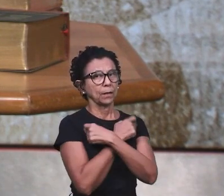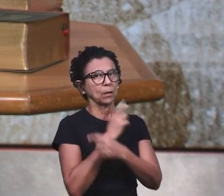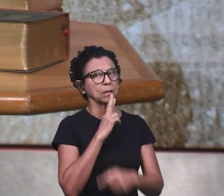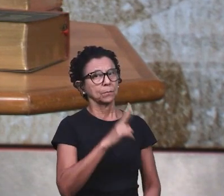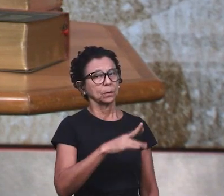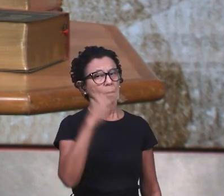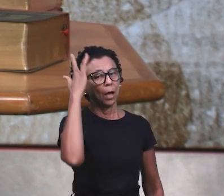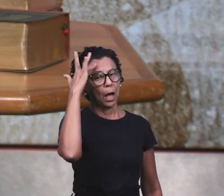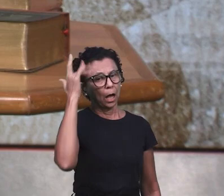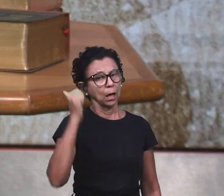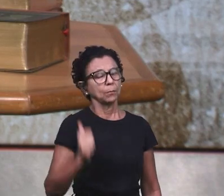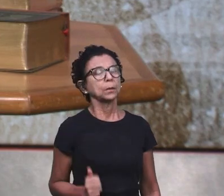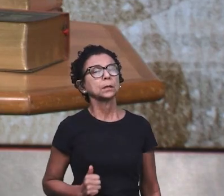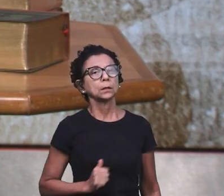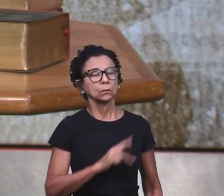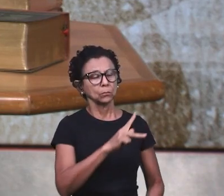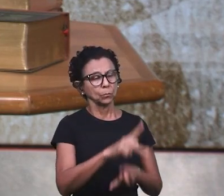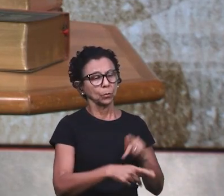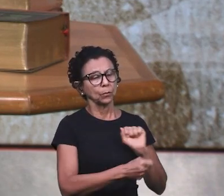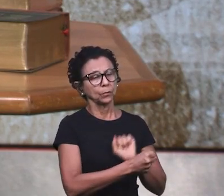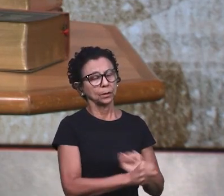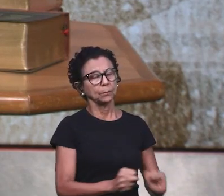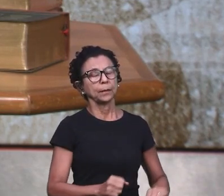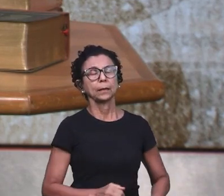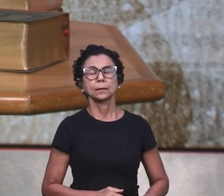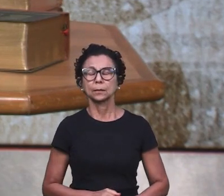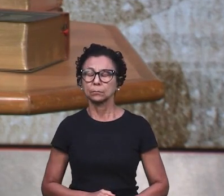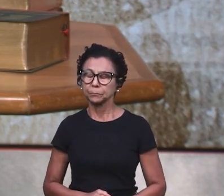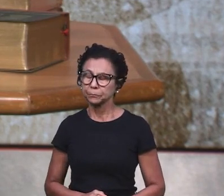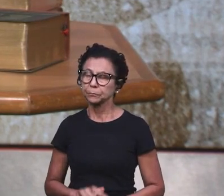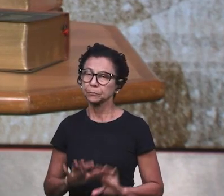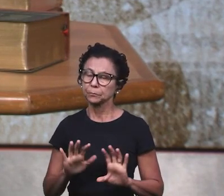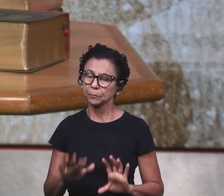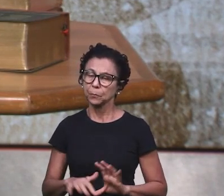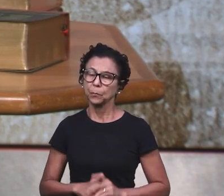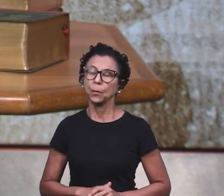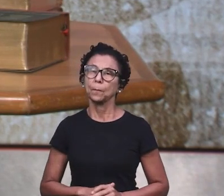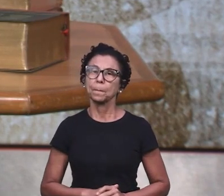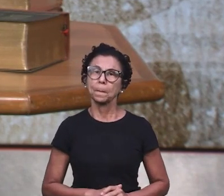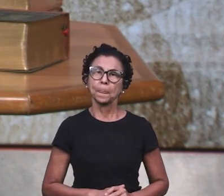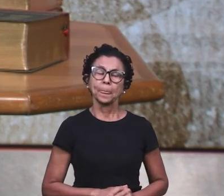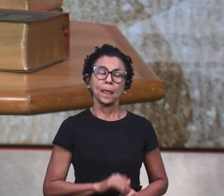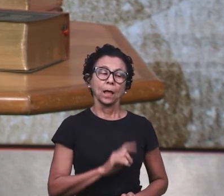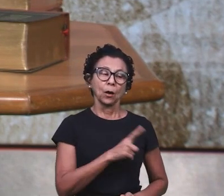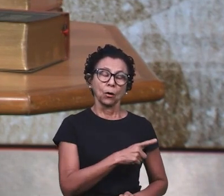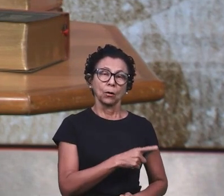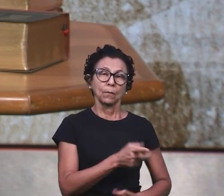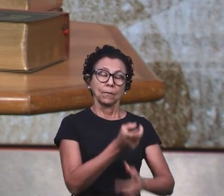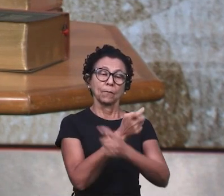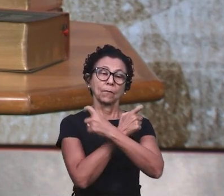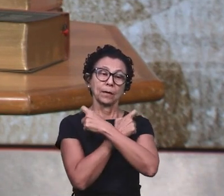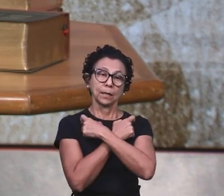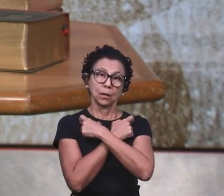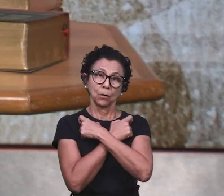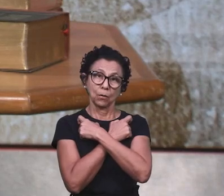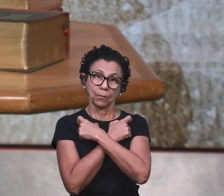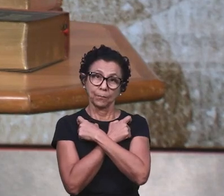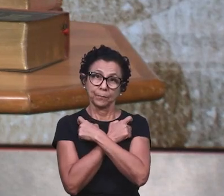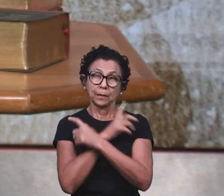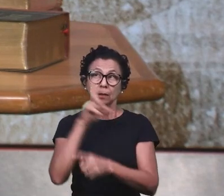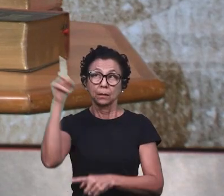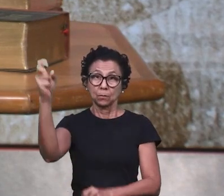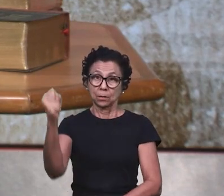conforme a tua palavra, para que saibas que ninguém há como o Senhor nosso Deus. E